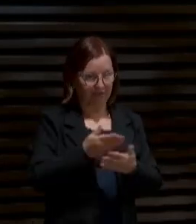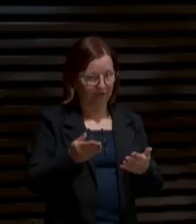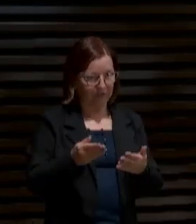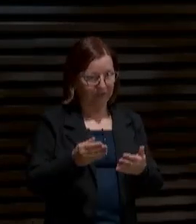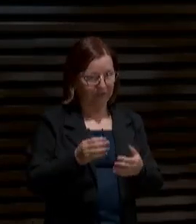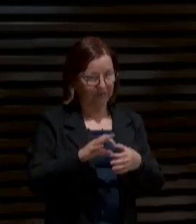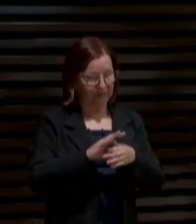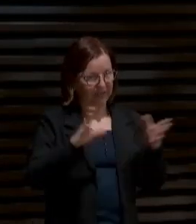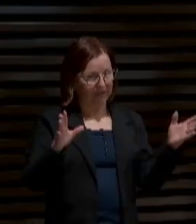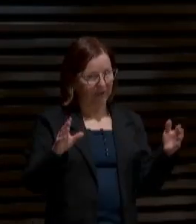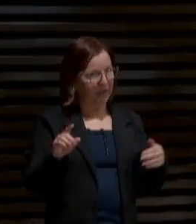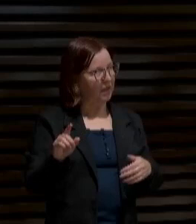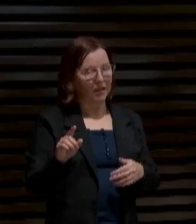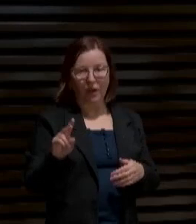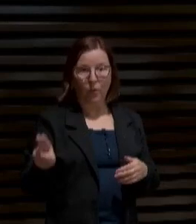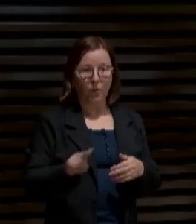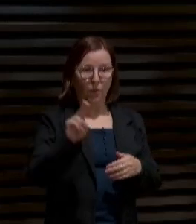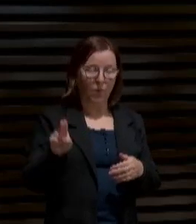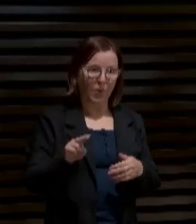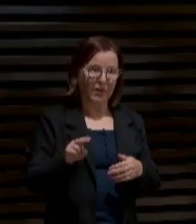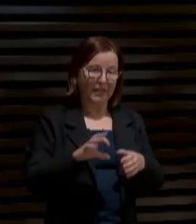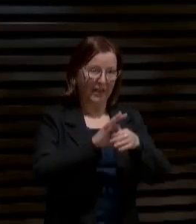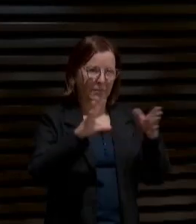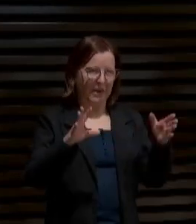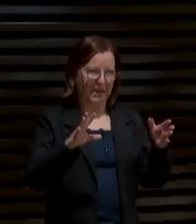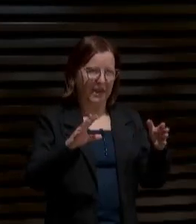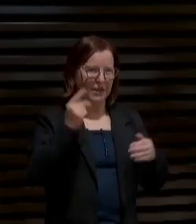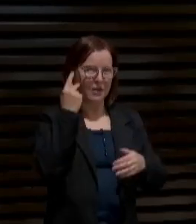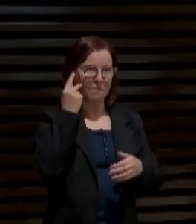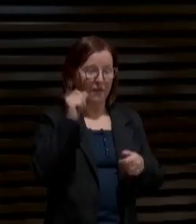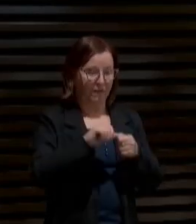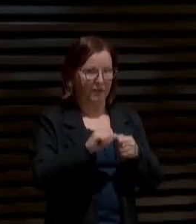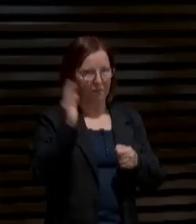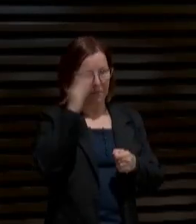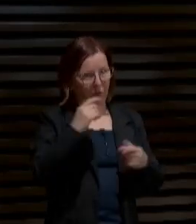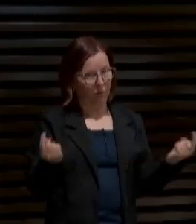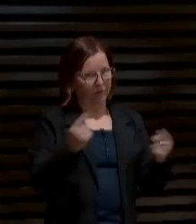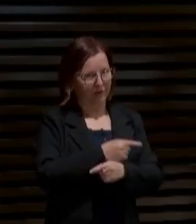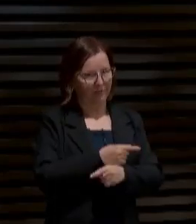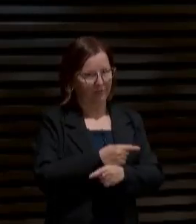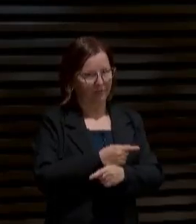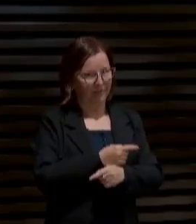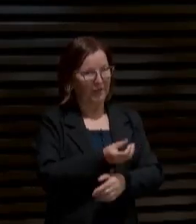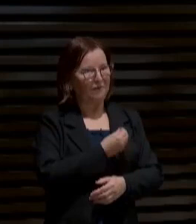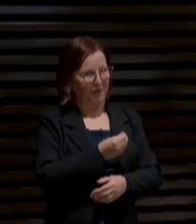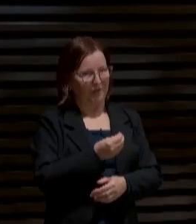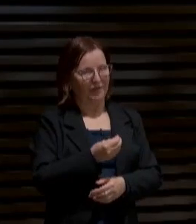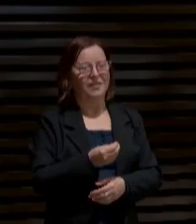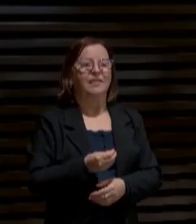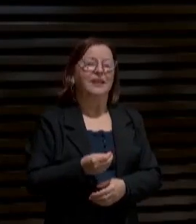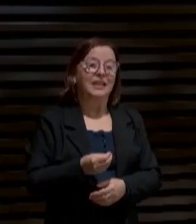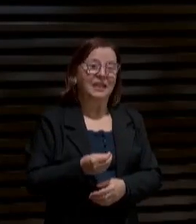usem a liberdade como desculpa para fazer o mal pelo contrário vivam como servos de